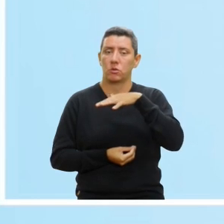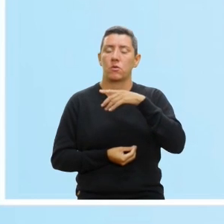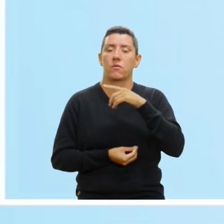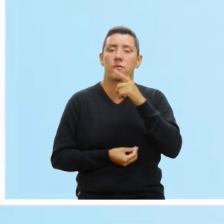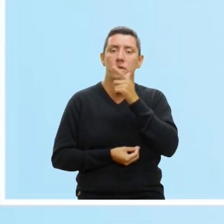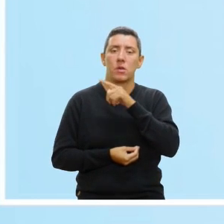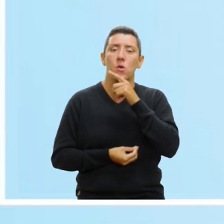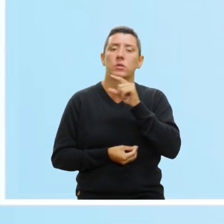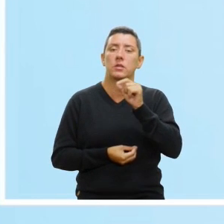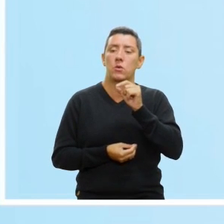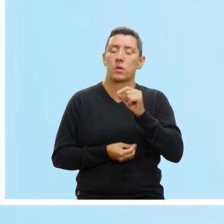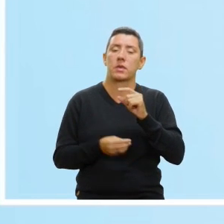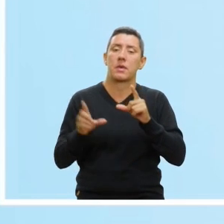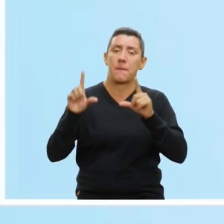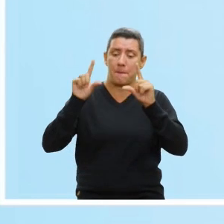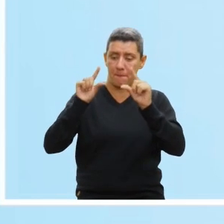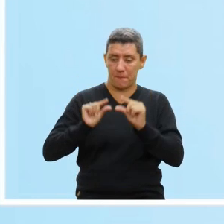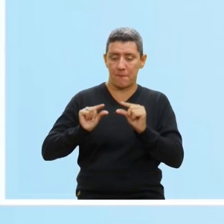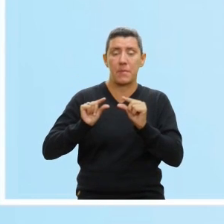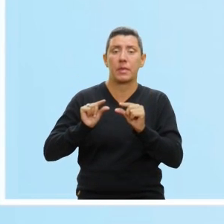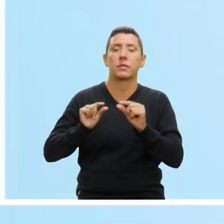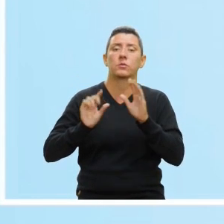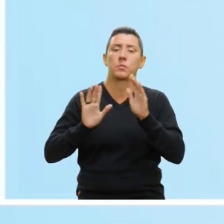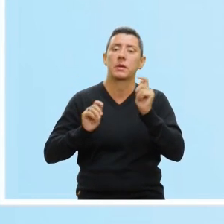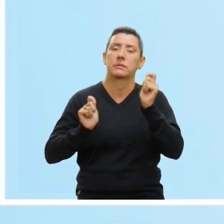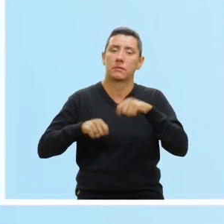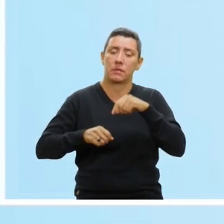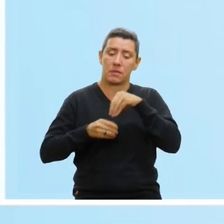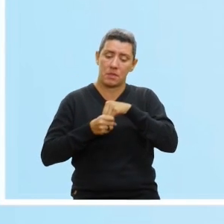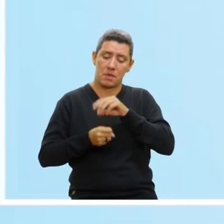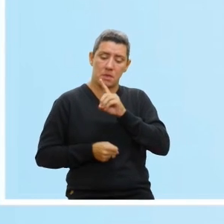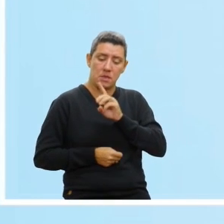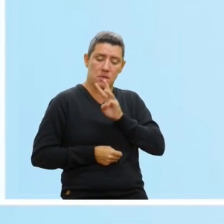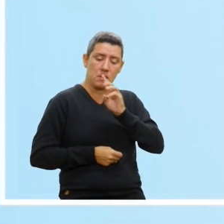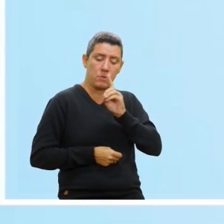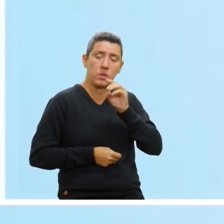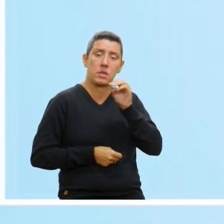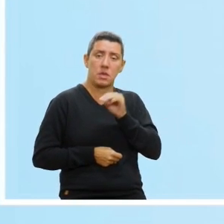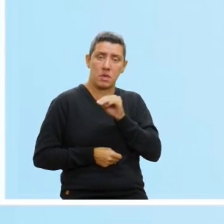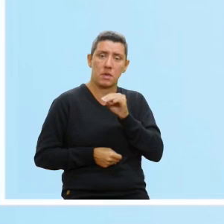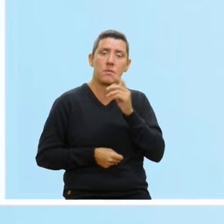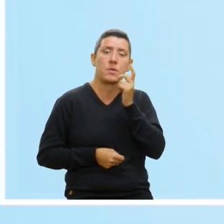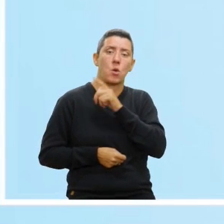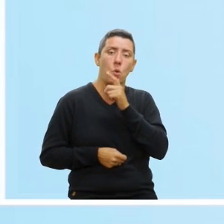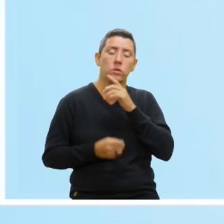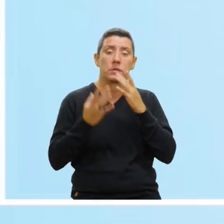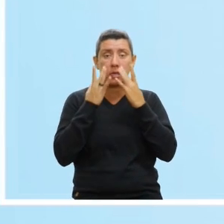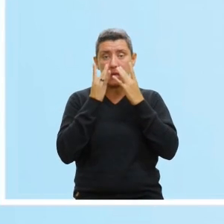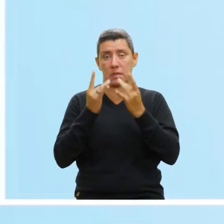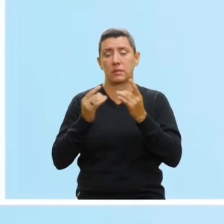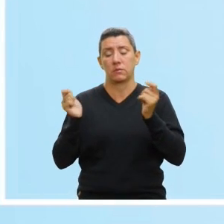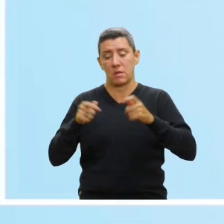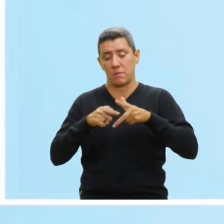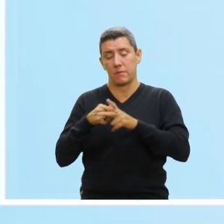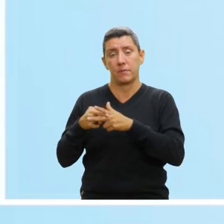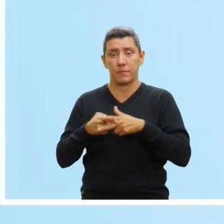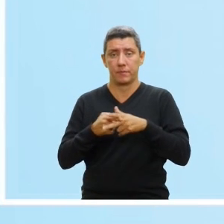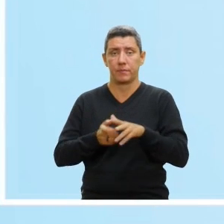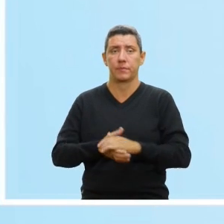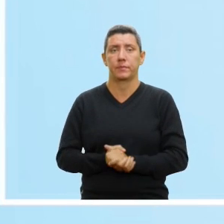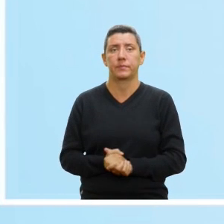de onda menores, mas é algo existente no DWDM e que é preciso que a gente preste atenção. Tá?